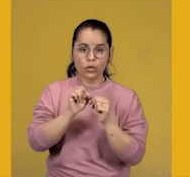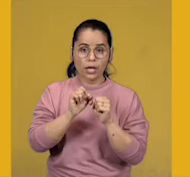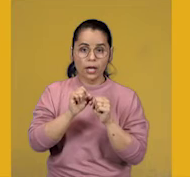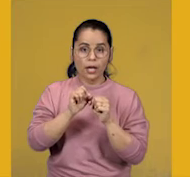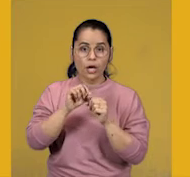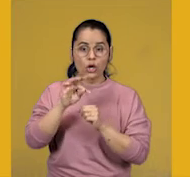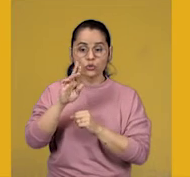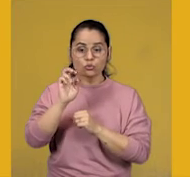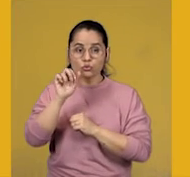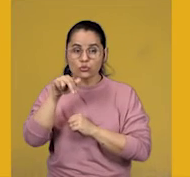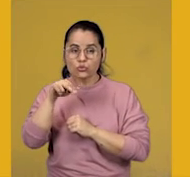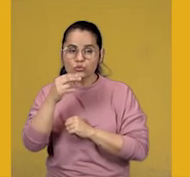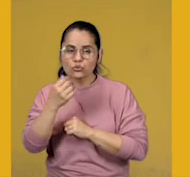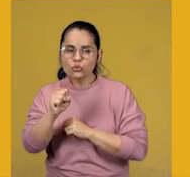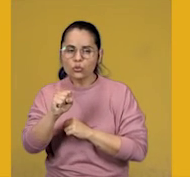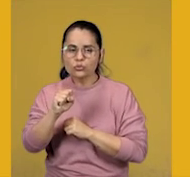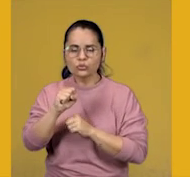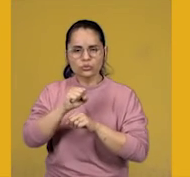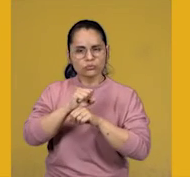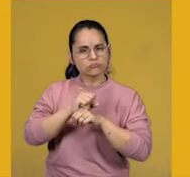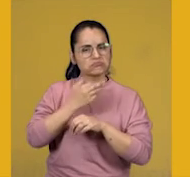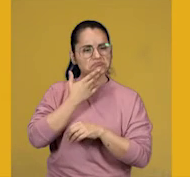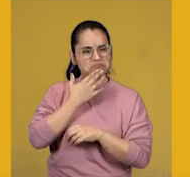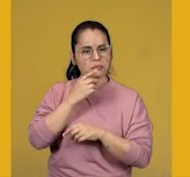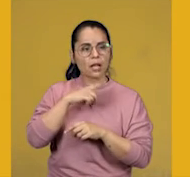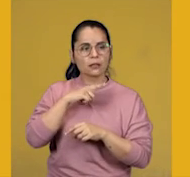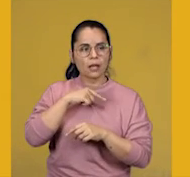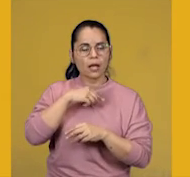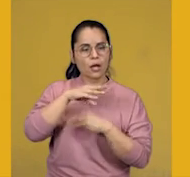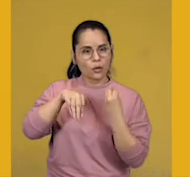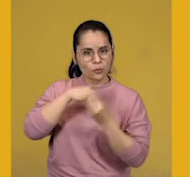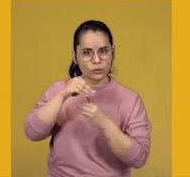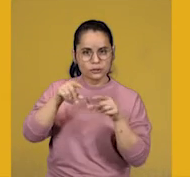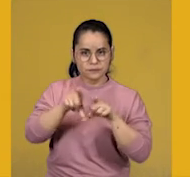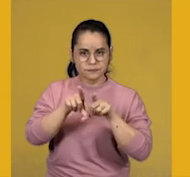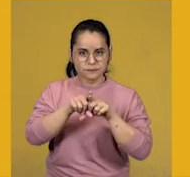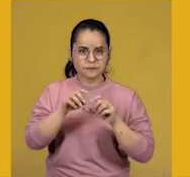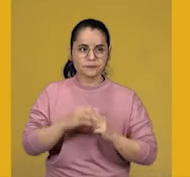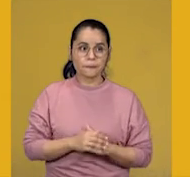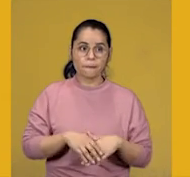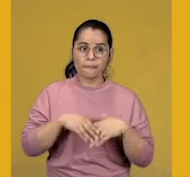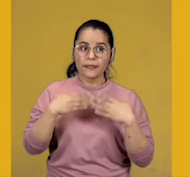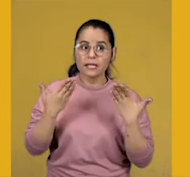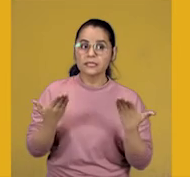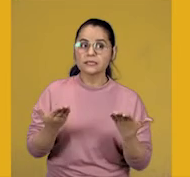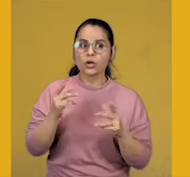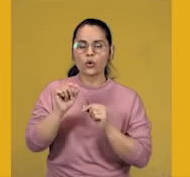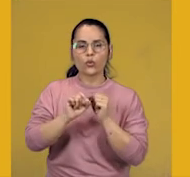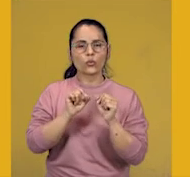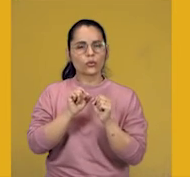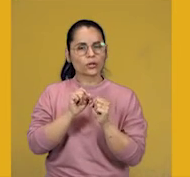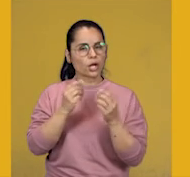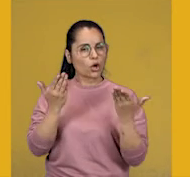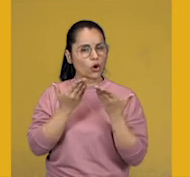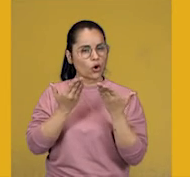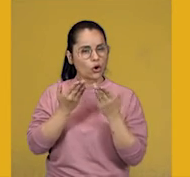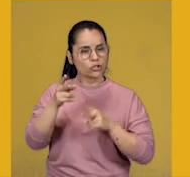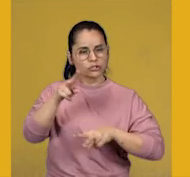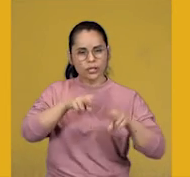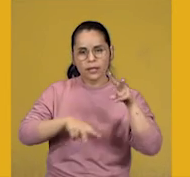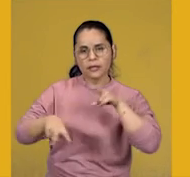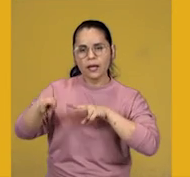tons, entre eles, vai ter uma grande harmonia também. Então, hoje,